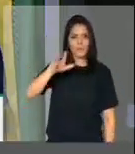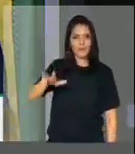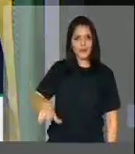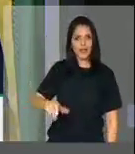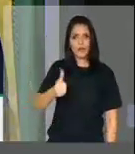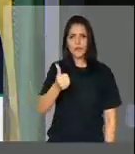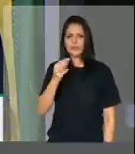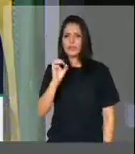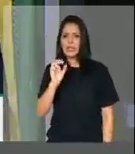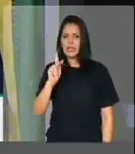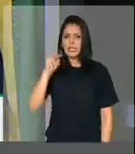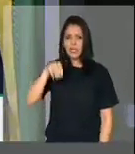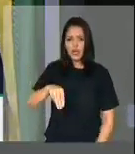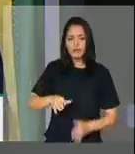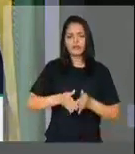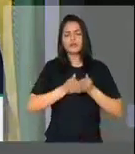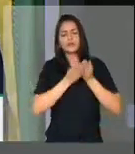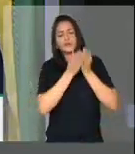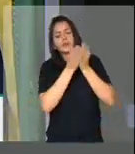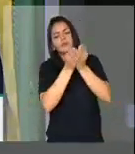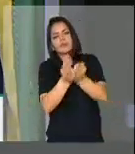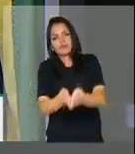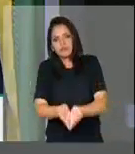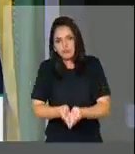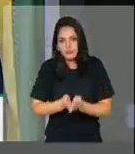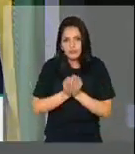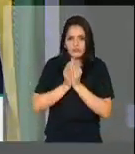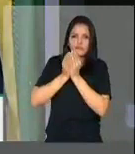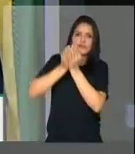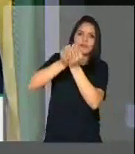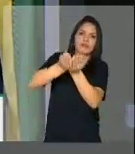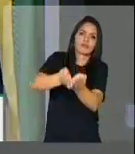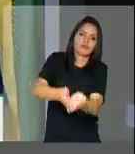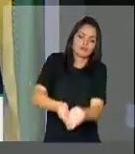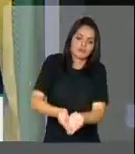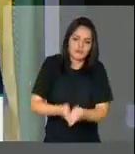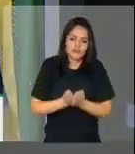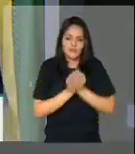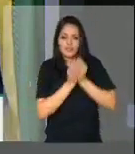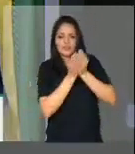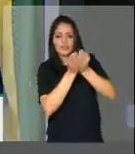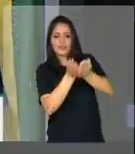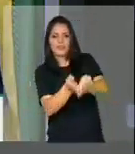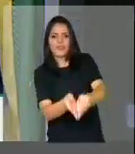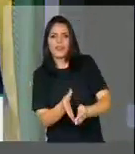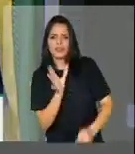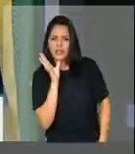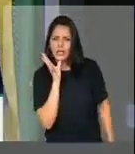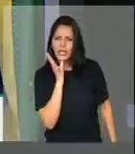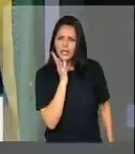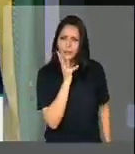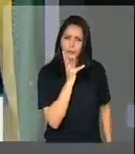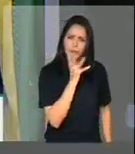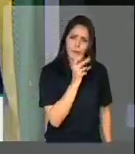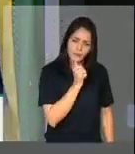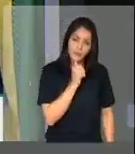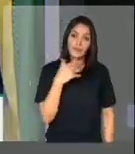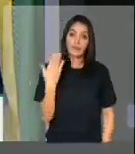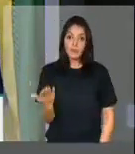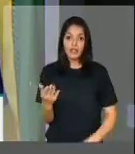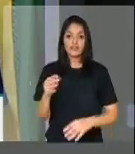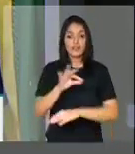por hora, quando tudo ia muito bem. Assim foi construída Salvador, que teve a sua planta